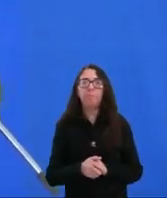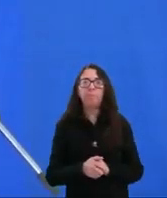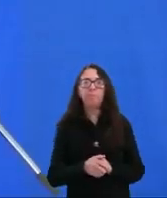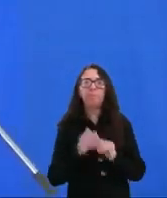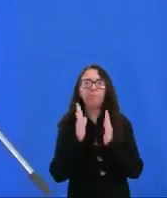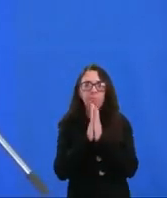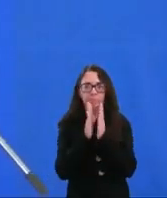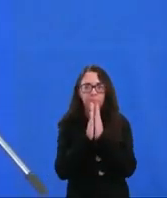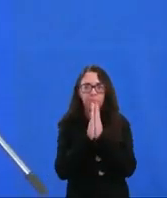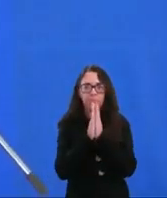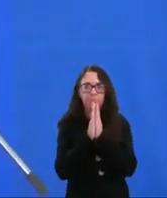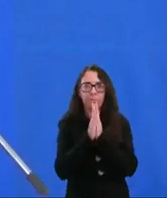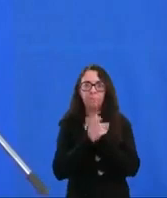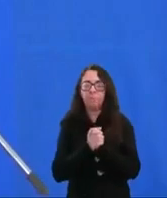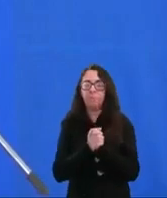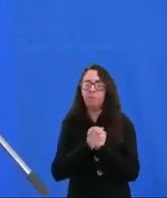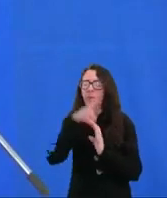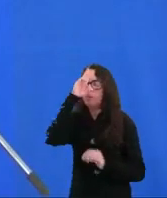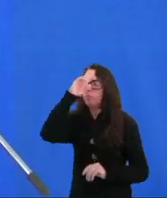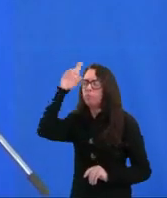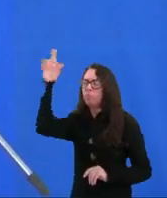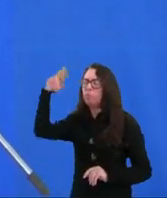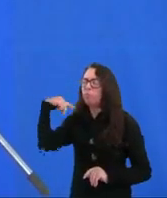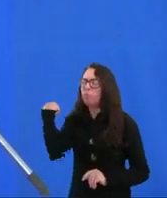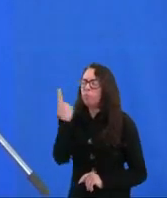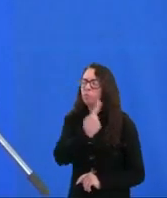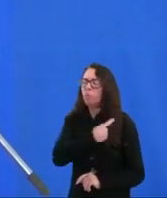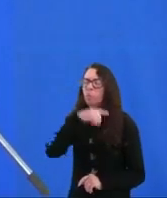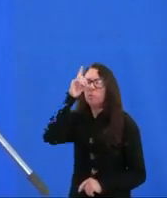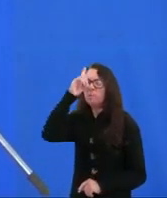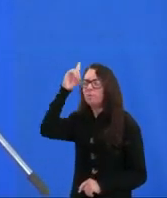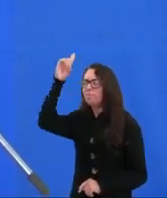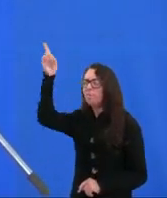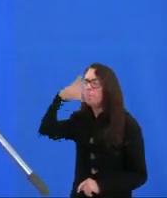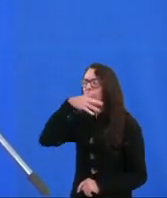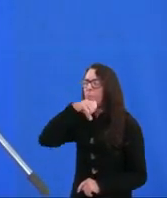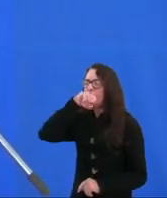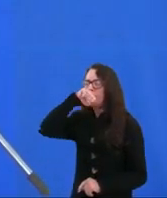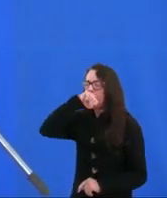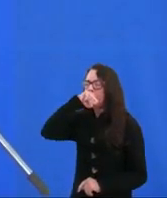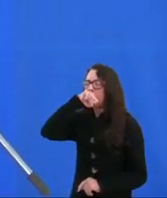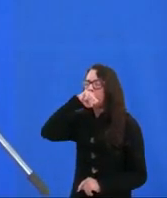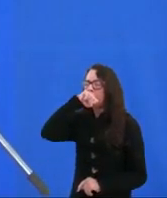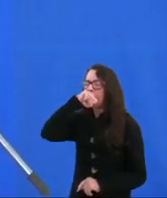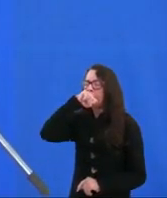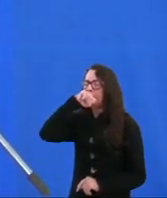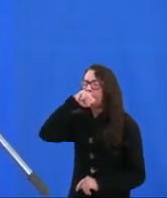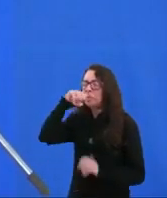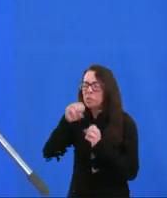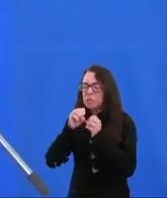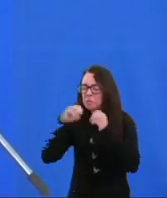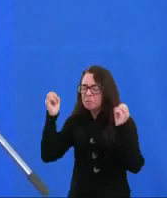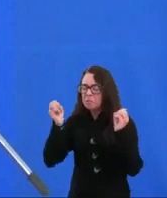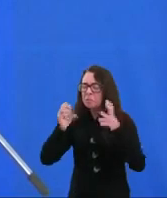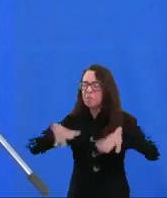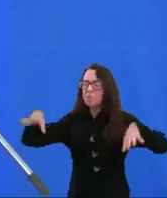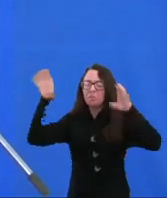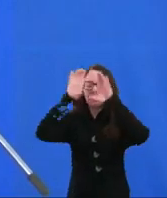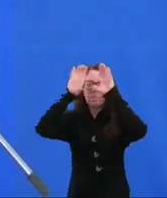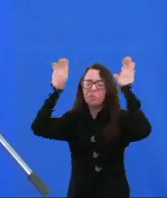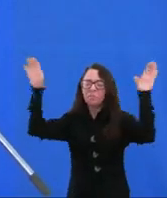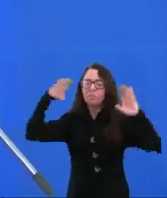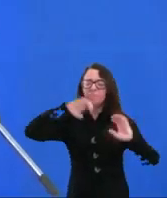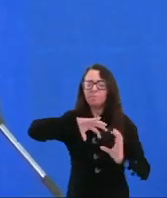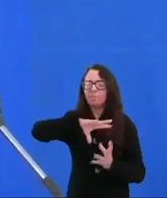Deus, nosso Pai, grande Criador dos céus e da terra, em nome do Teu Filho amado Jesus Cristo, ó Pai, que vive e reina, ó